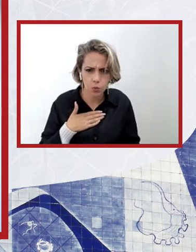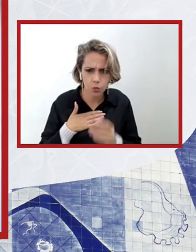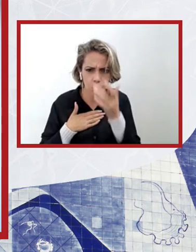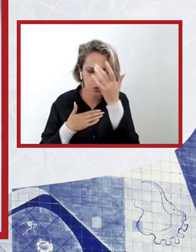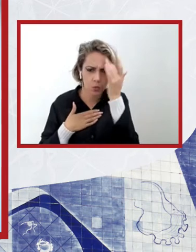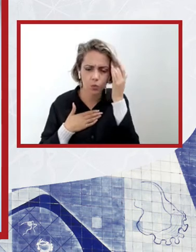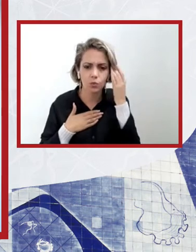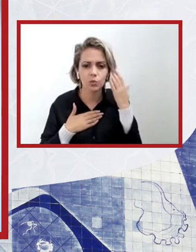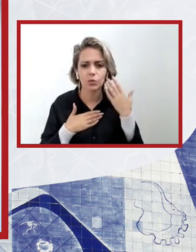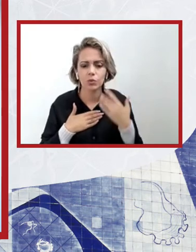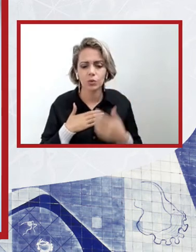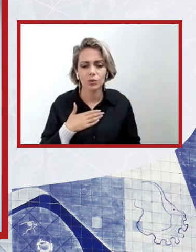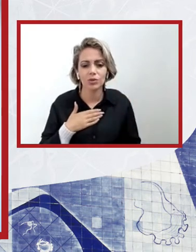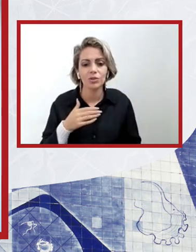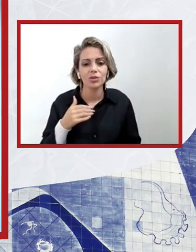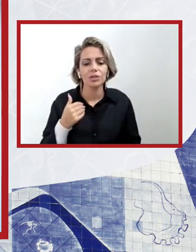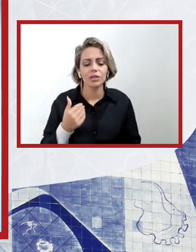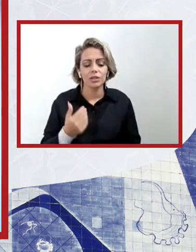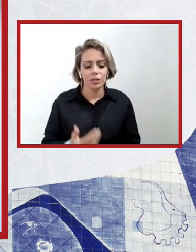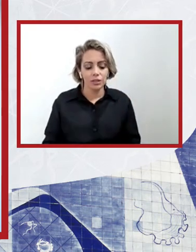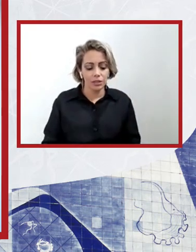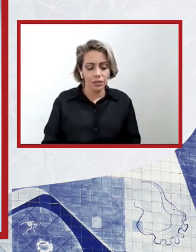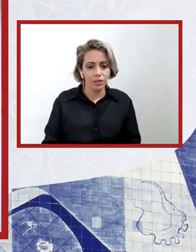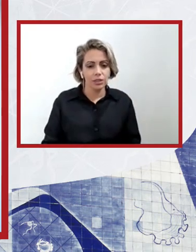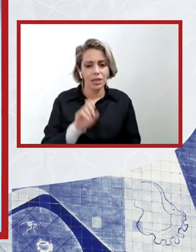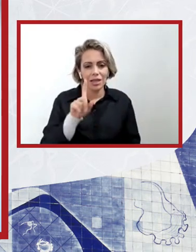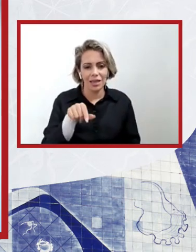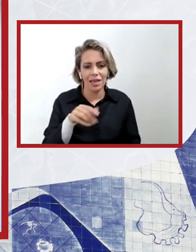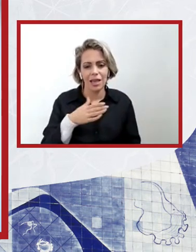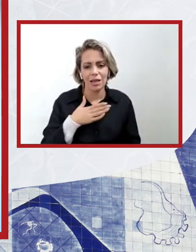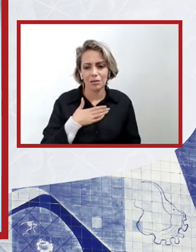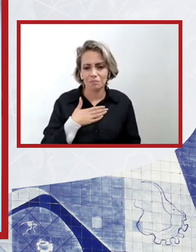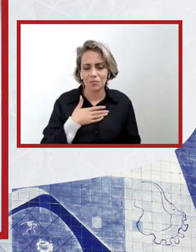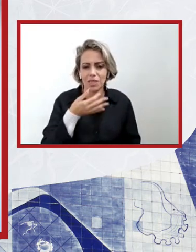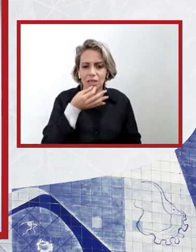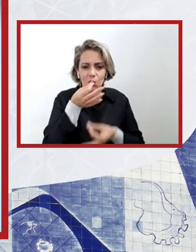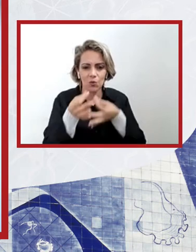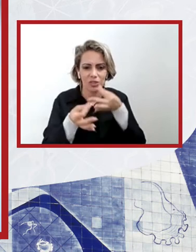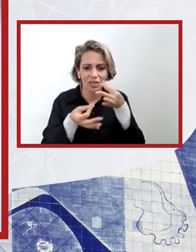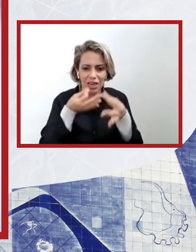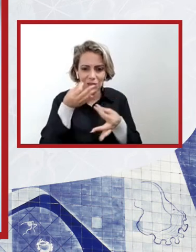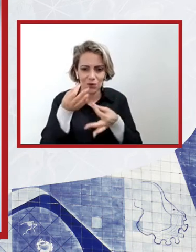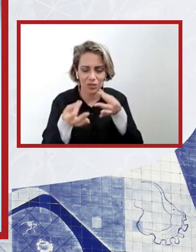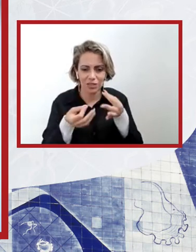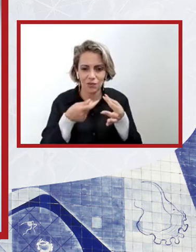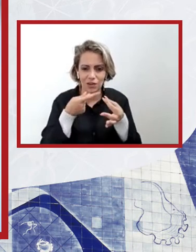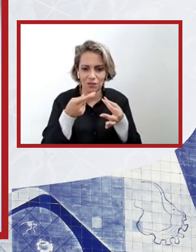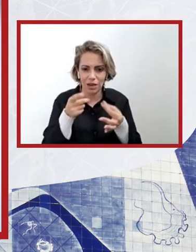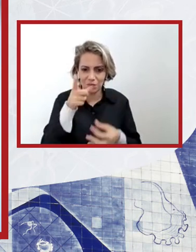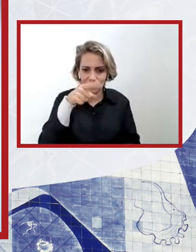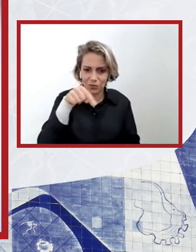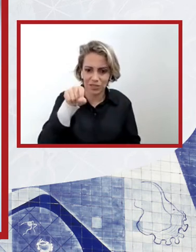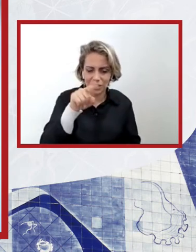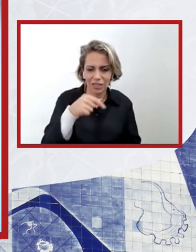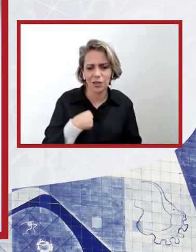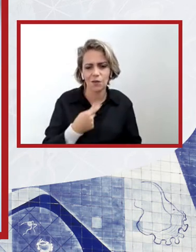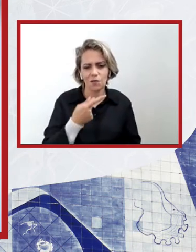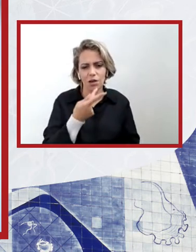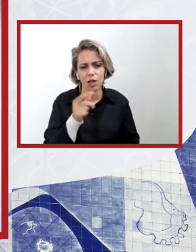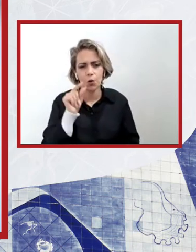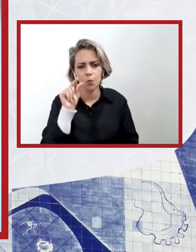Desculpa. Então, são essas as minhas considerações. Falei parte do que